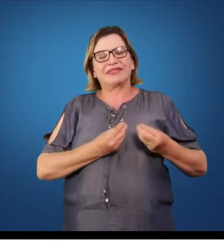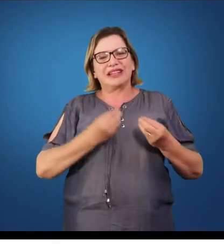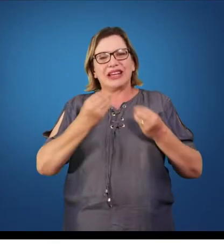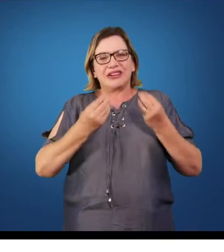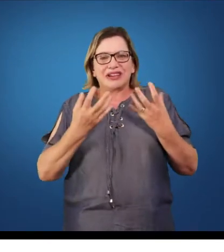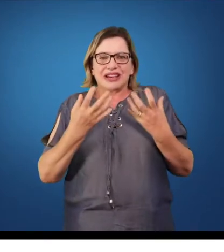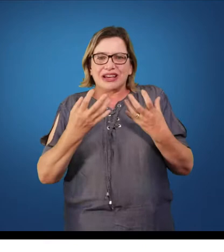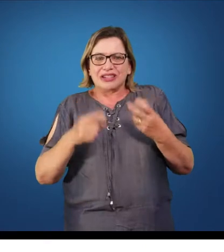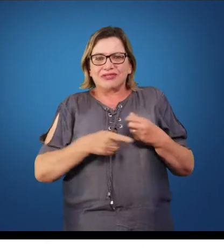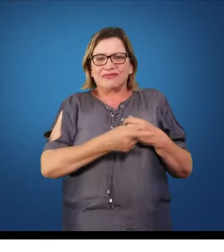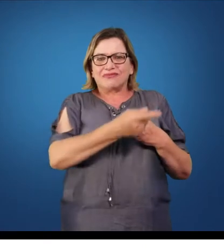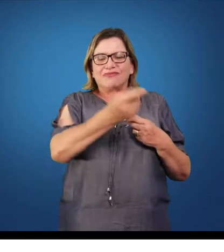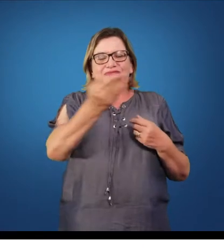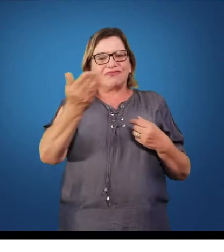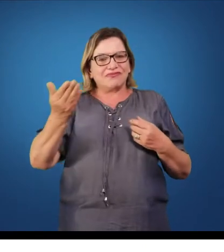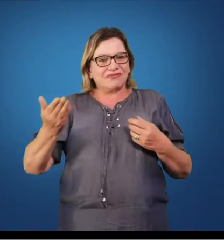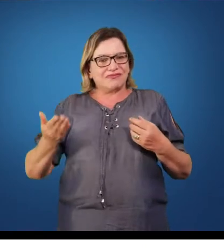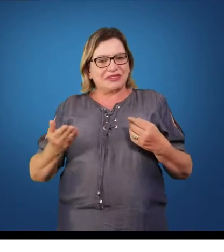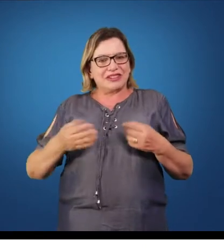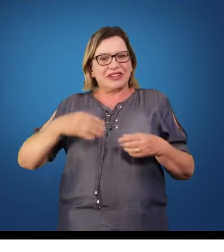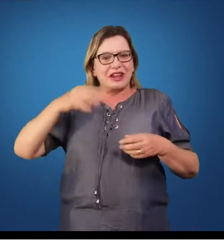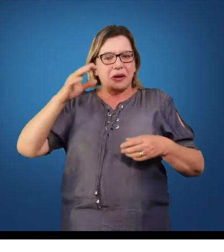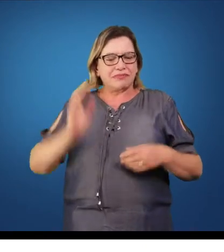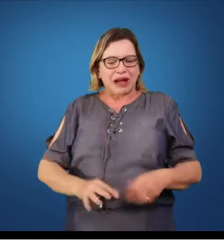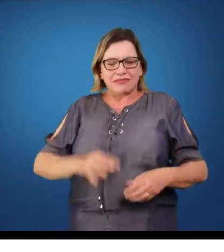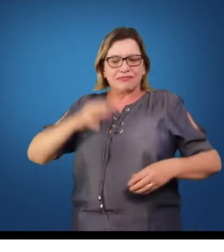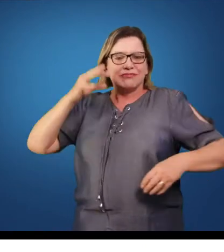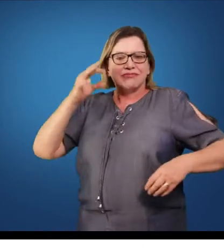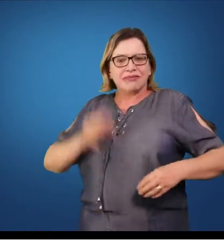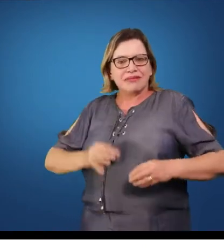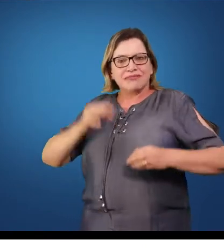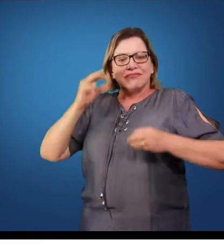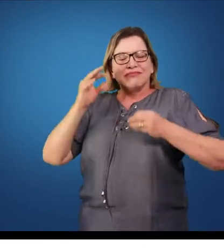Eu gostaria que vocês fossem batendo a bola